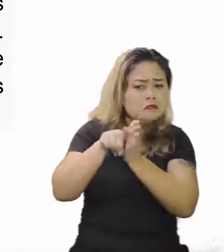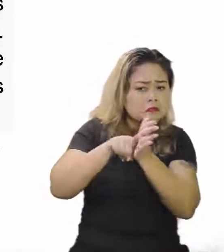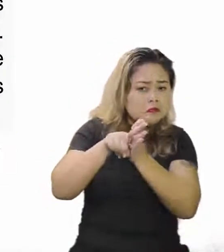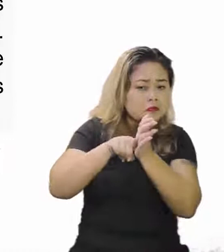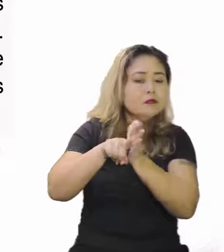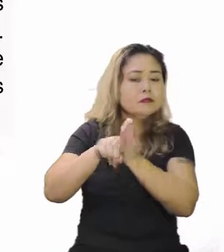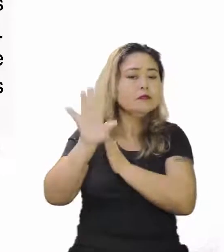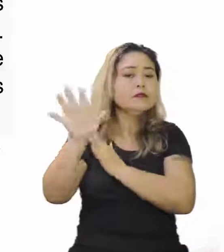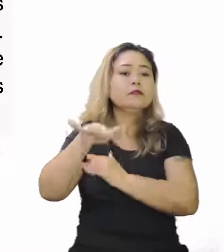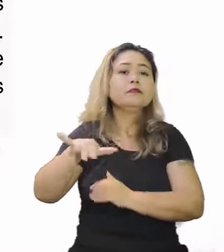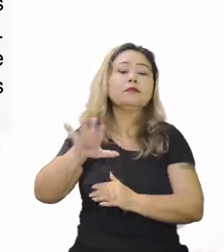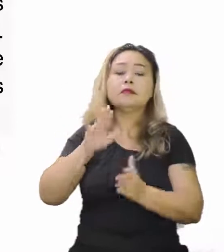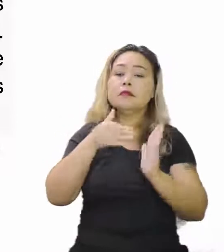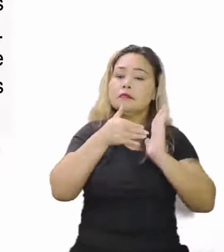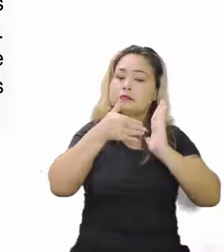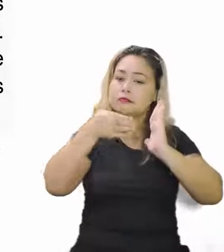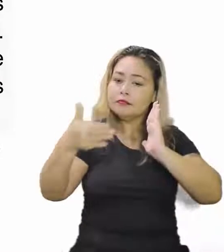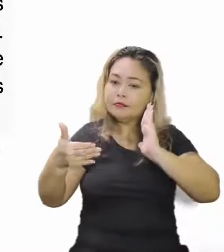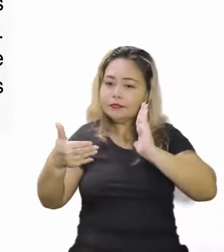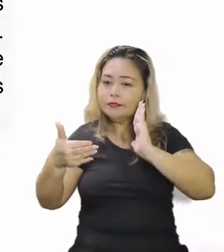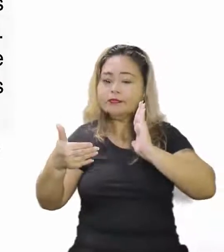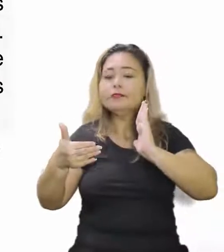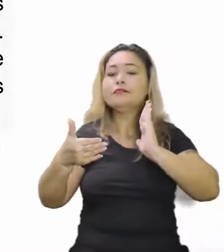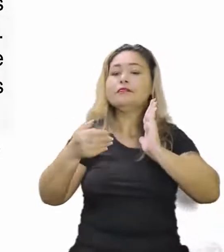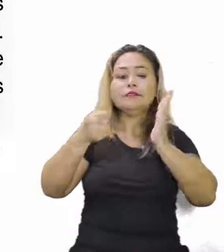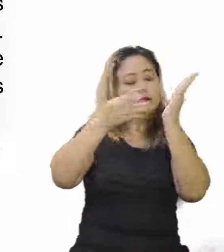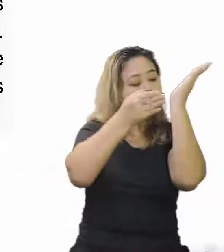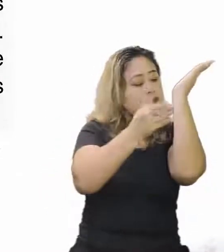Primeiro ciclo da borracha. Aí sim,